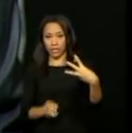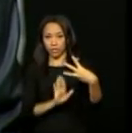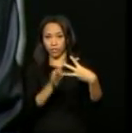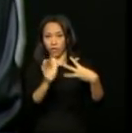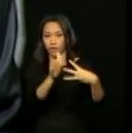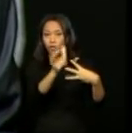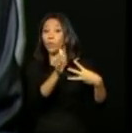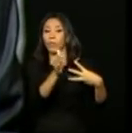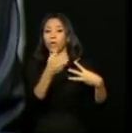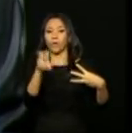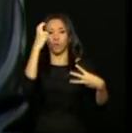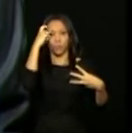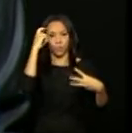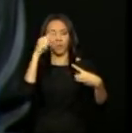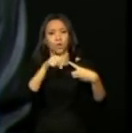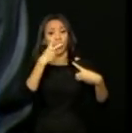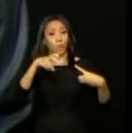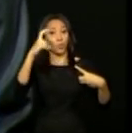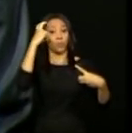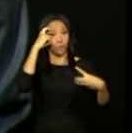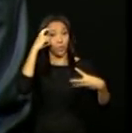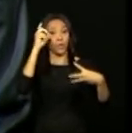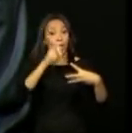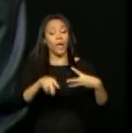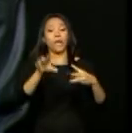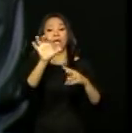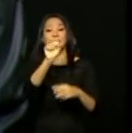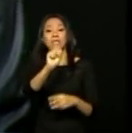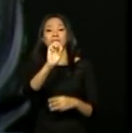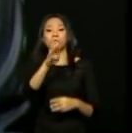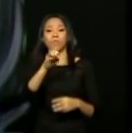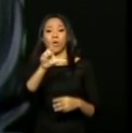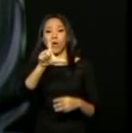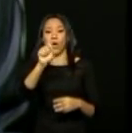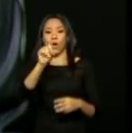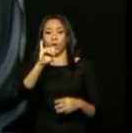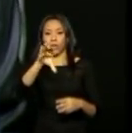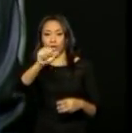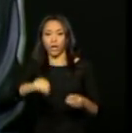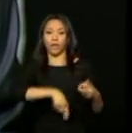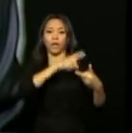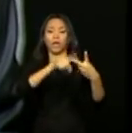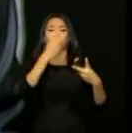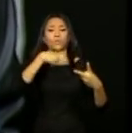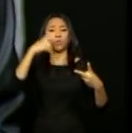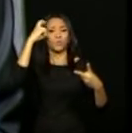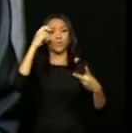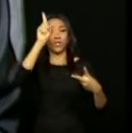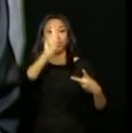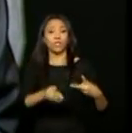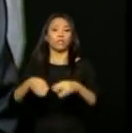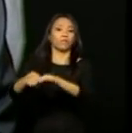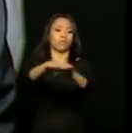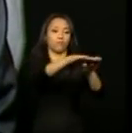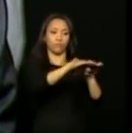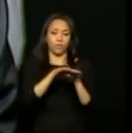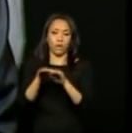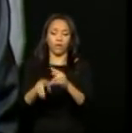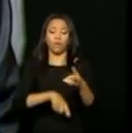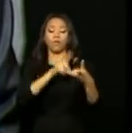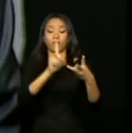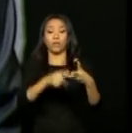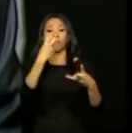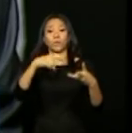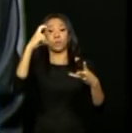culturais: cultura como dimensão simbólica, cultura como direito de todos e a cultura como uma economia